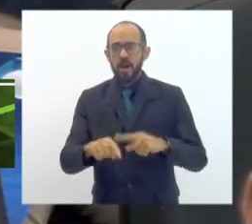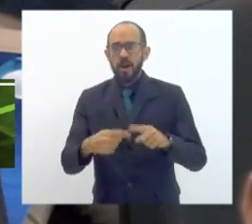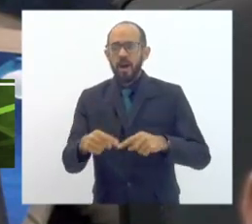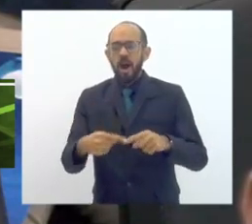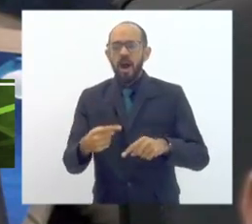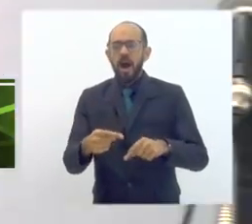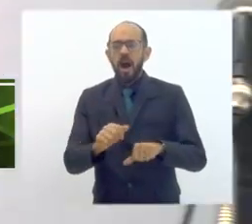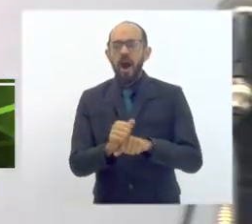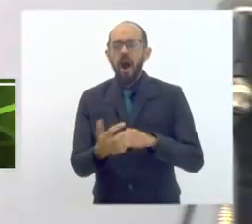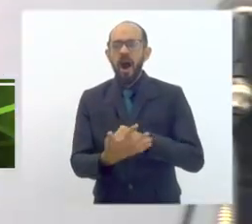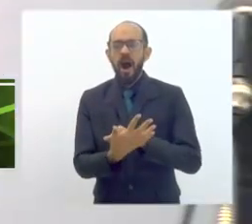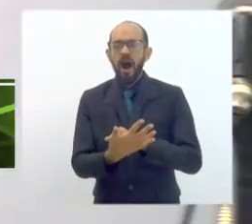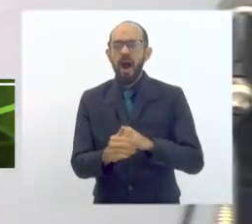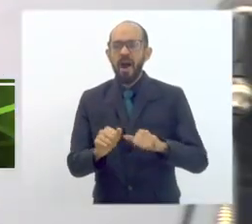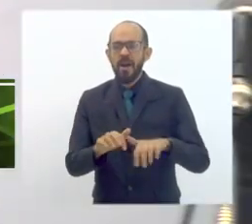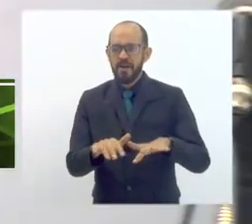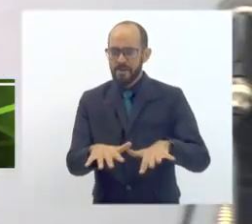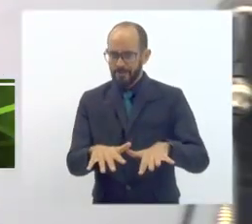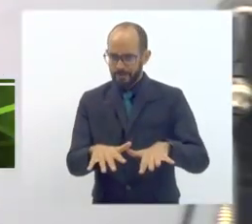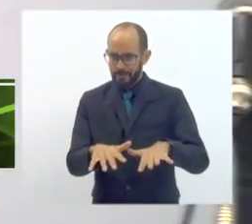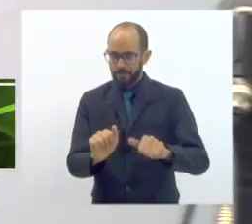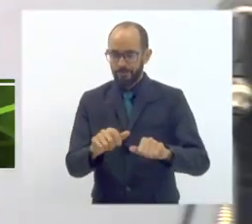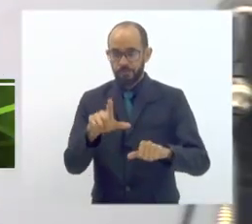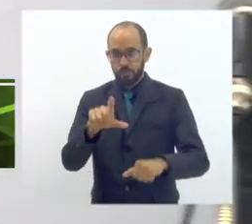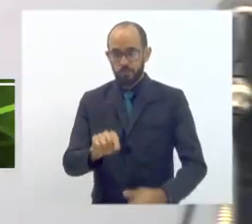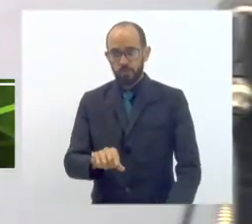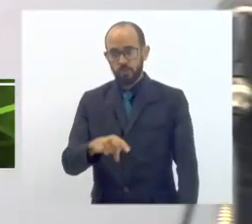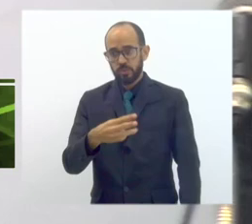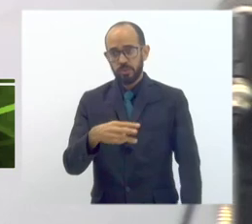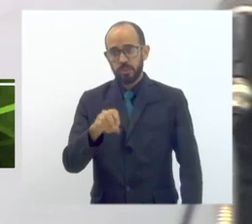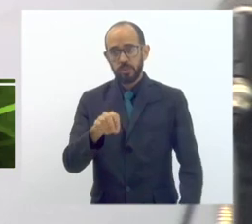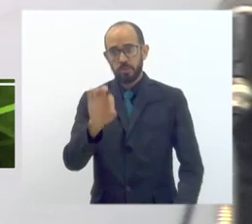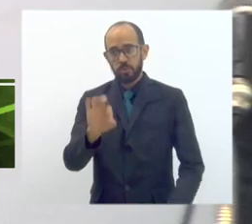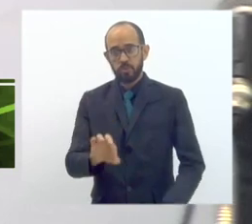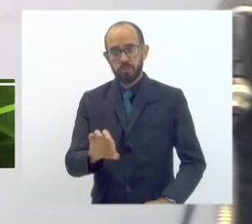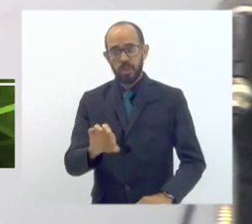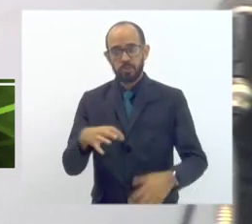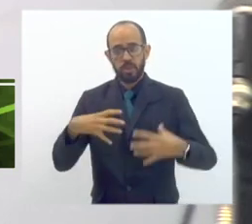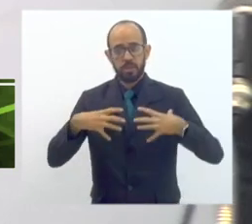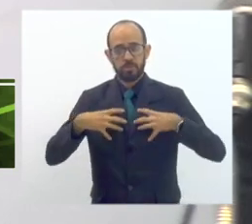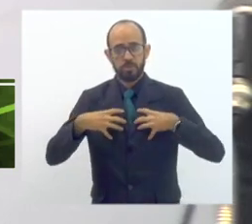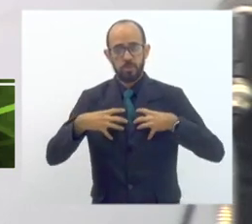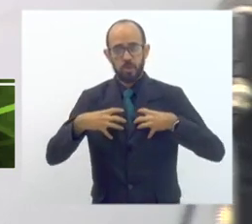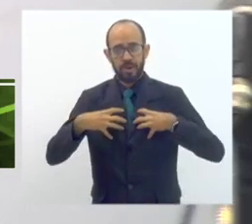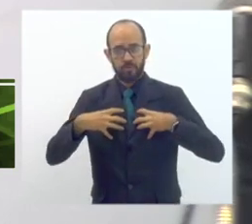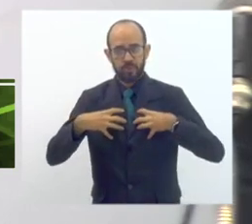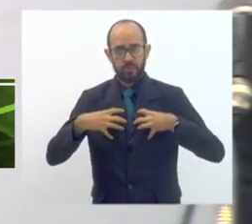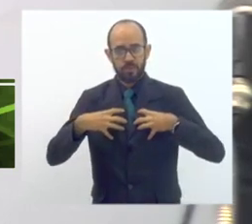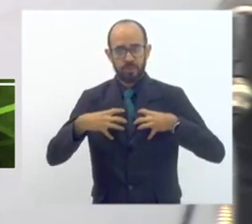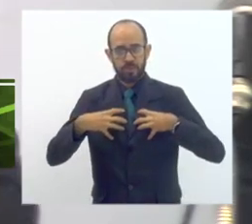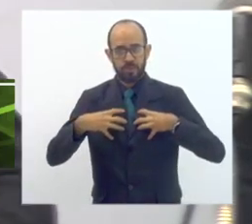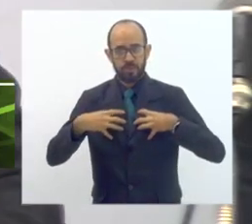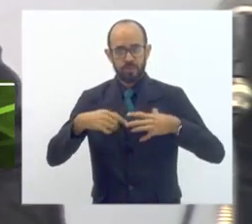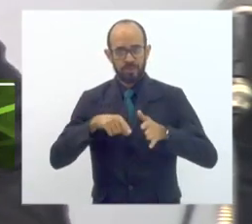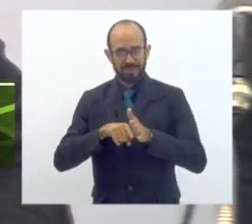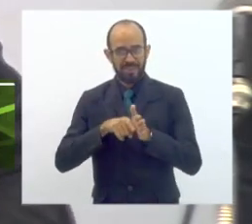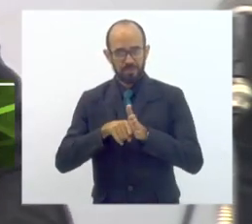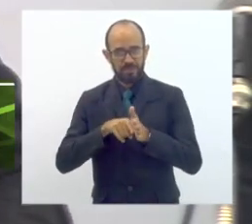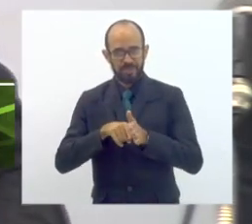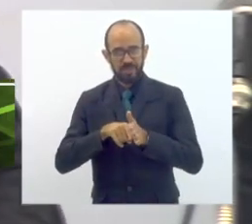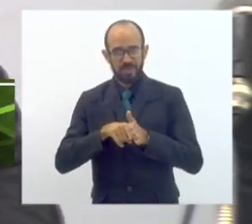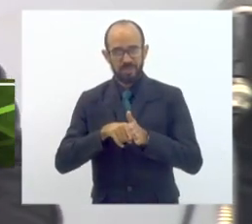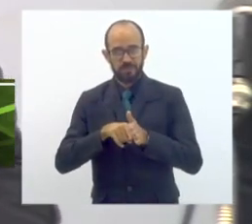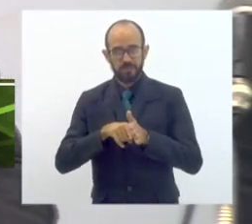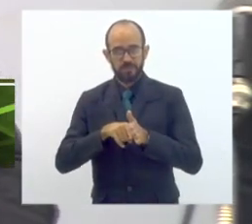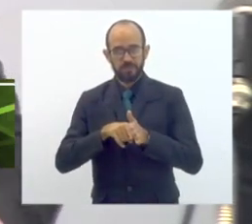a pandemia, a gente teve uma redução de 30% das mamografias realizadas no estado do Rio de Janeiro. A gente tinha um estado que já não realizava o quantitativo